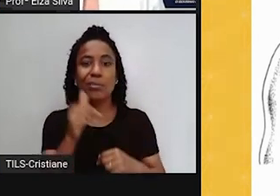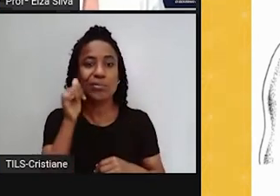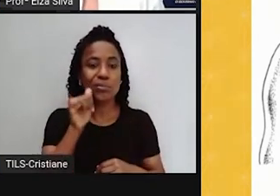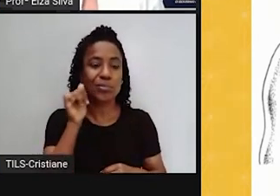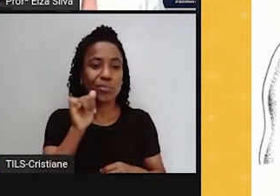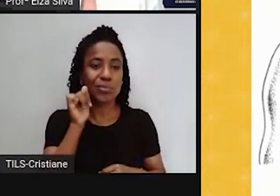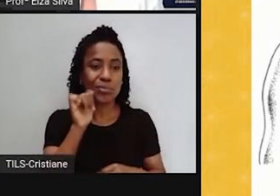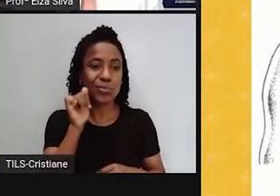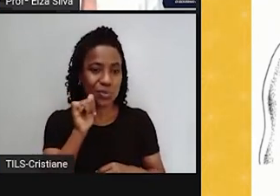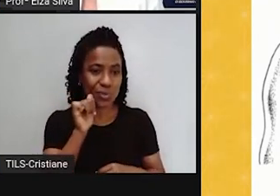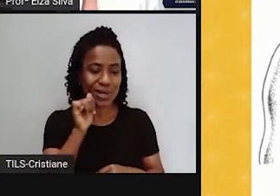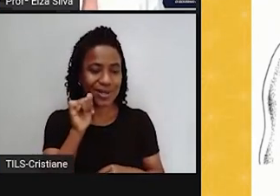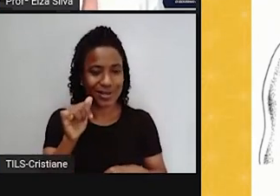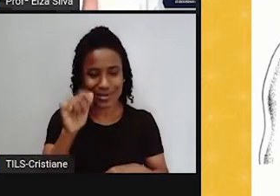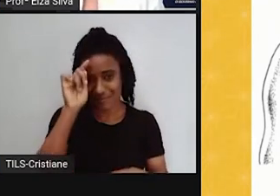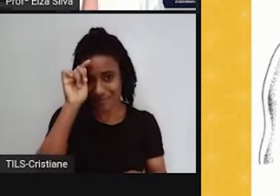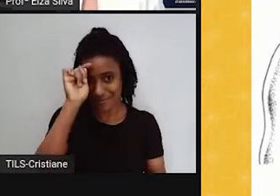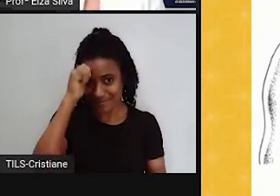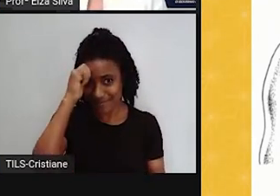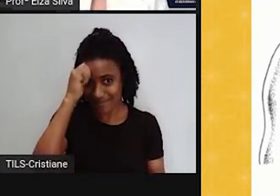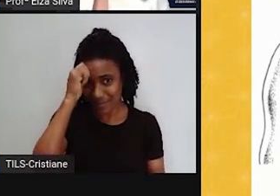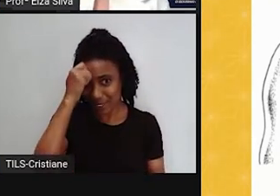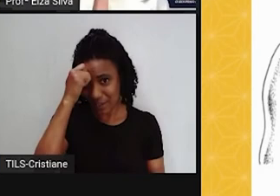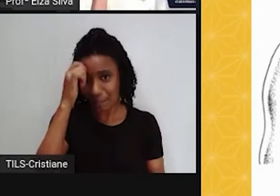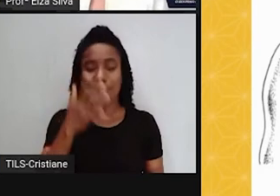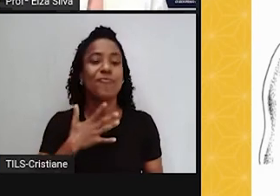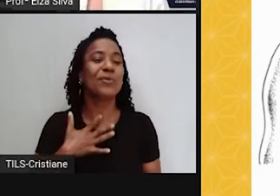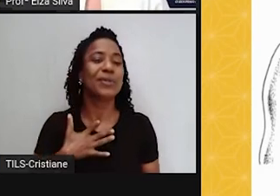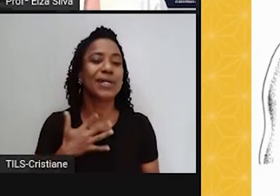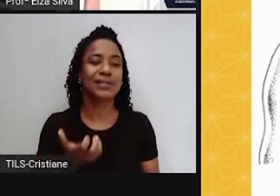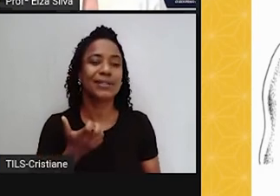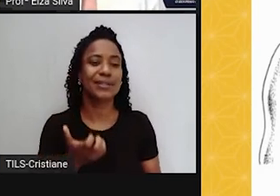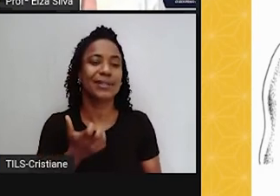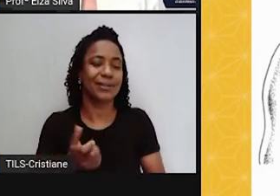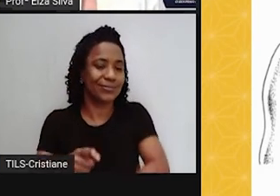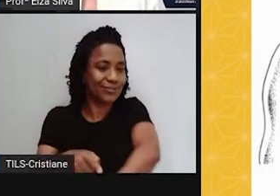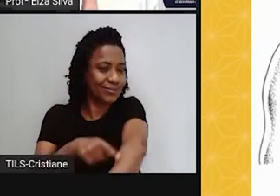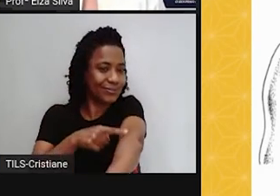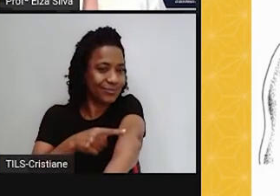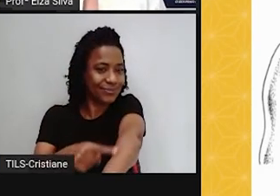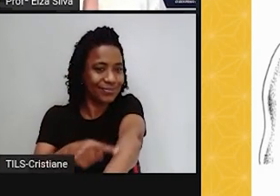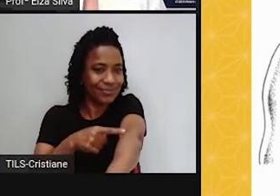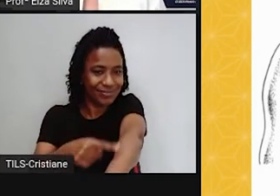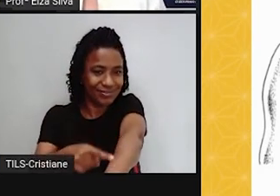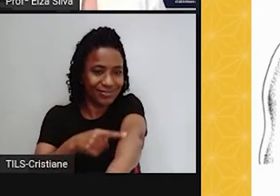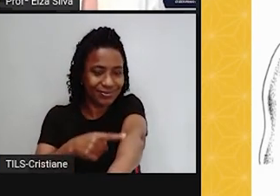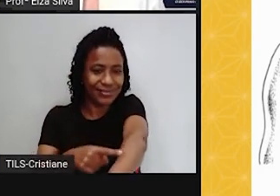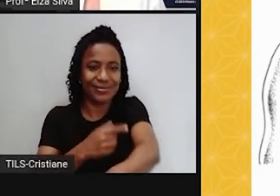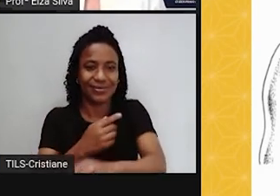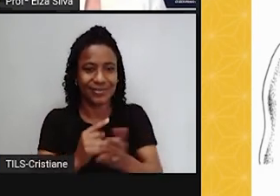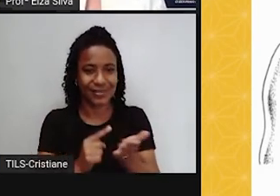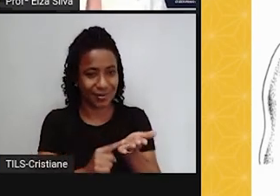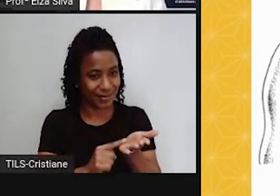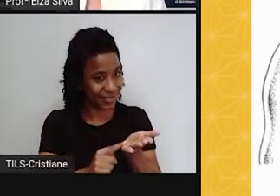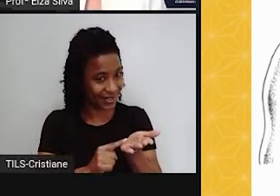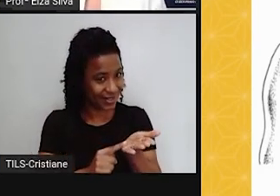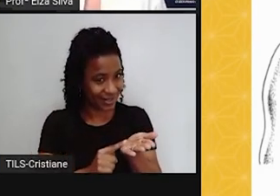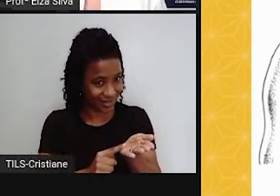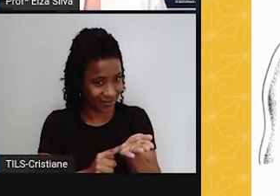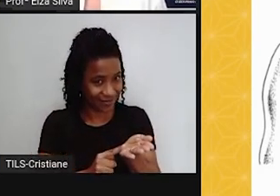querem clarear a pele, que é uma realidade que a gente também vive no Brasil. Na